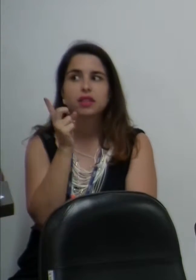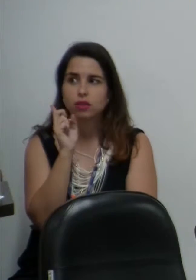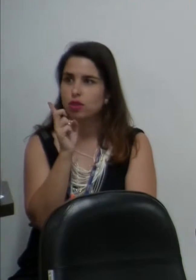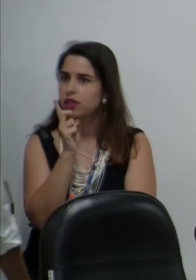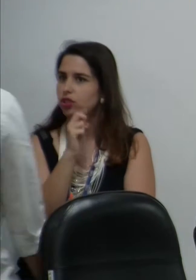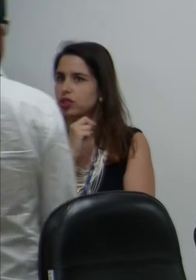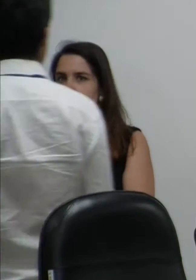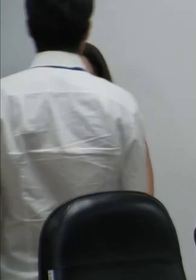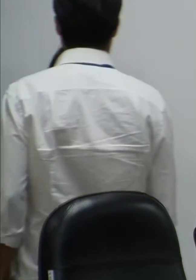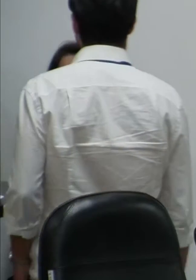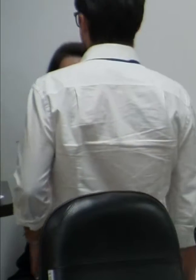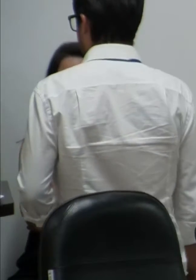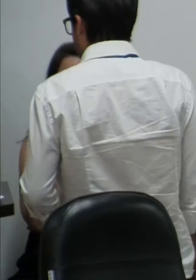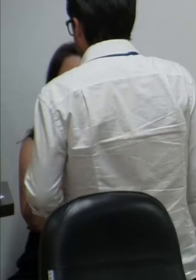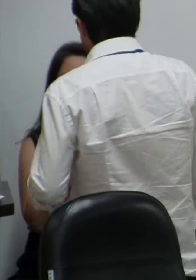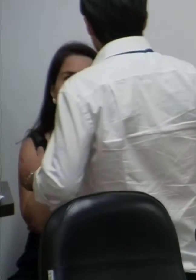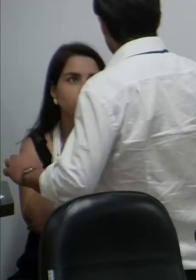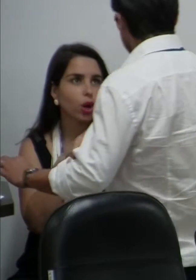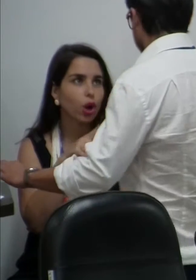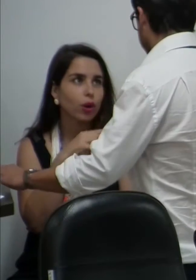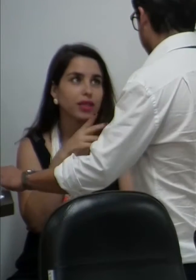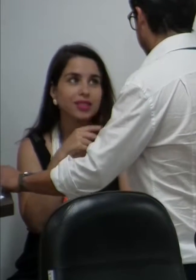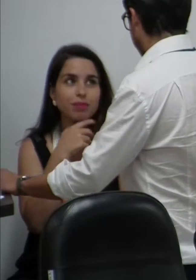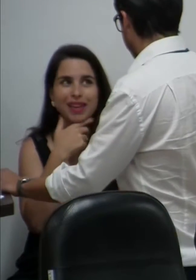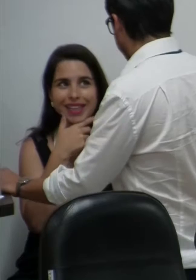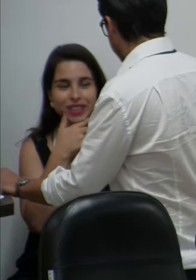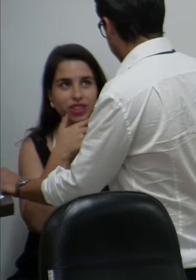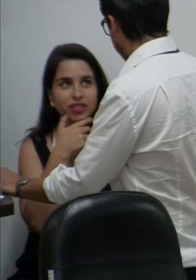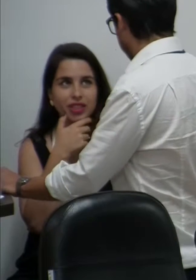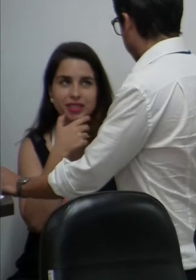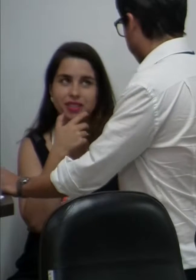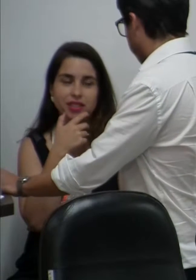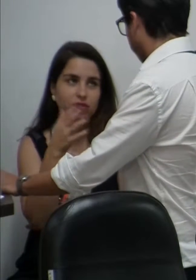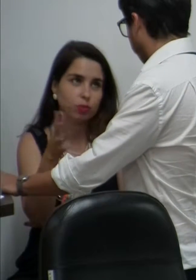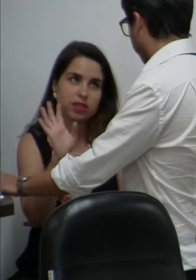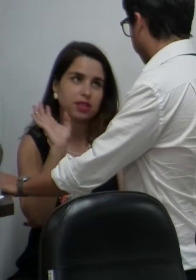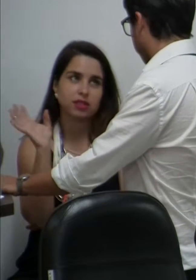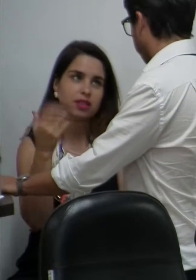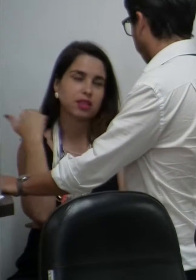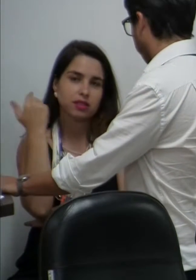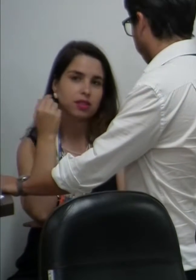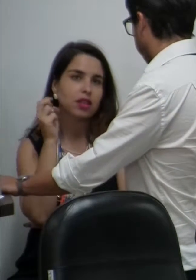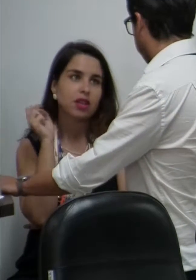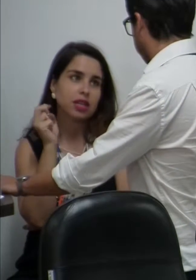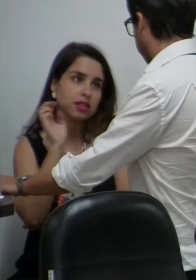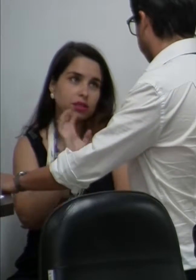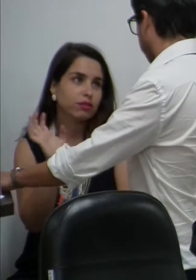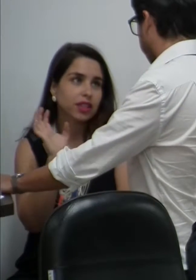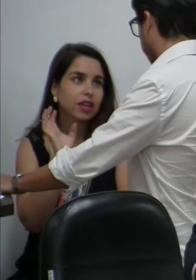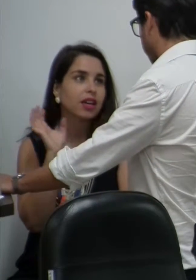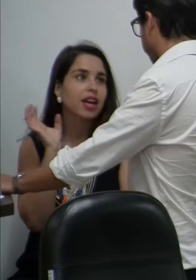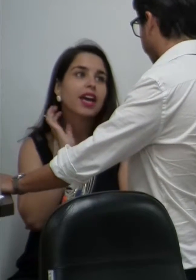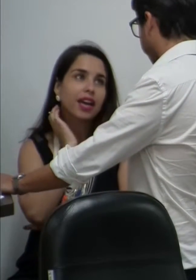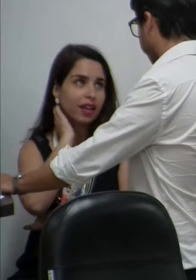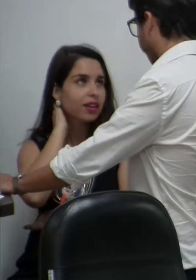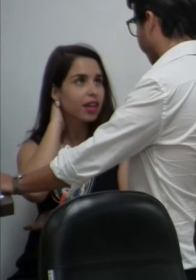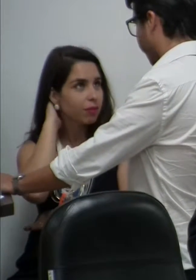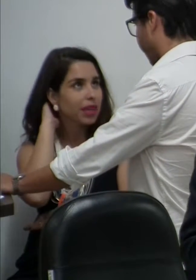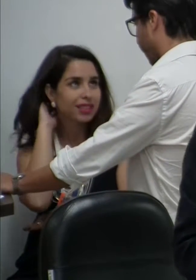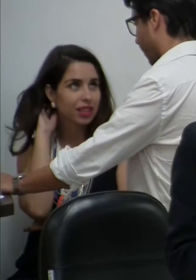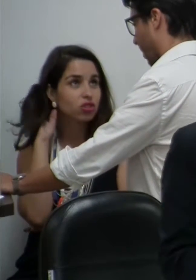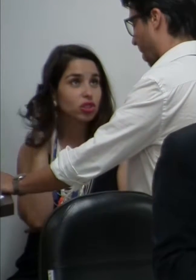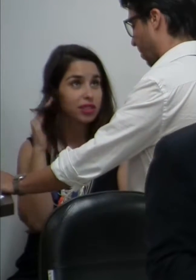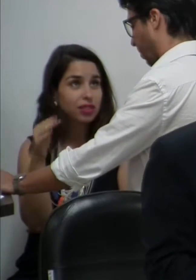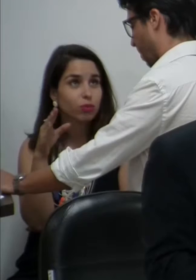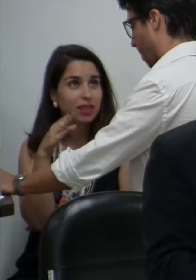a reunião da Comissão de Assuntos Relevantes, que trata da regularização de chácaras de recreio. Tem a comissão que está cuidando